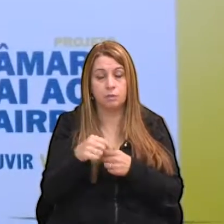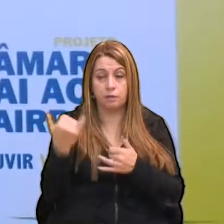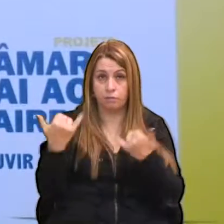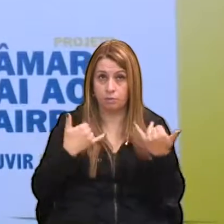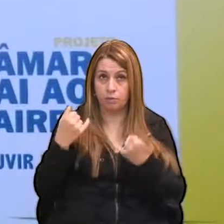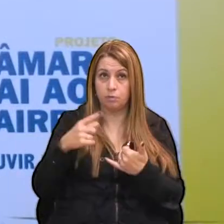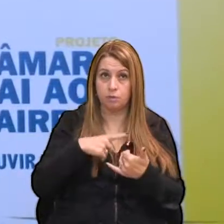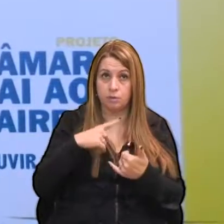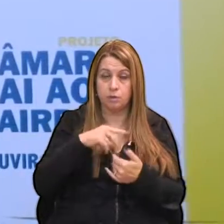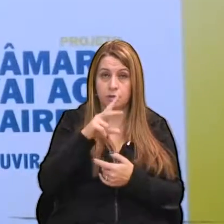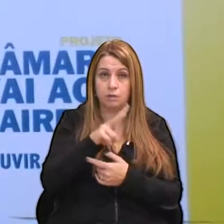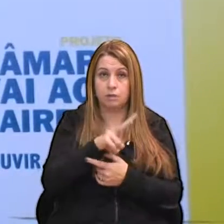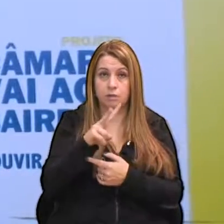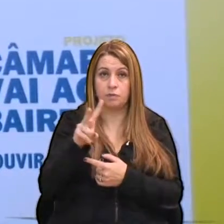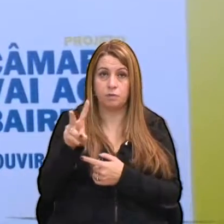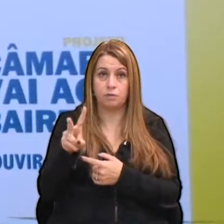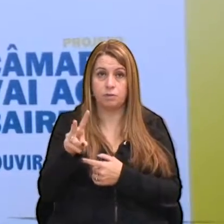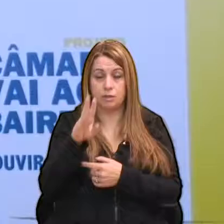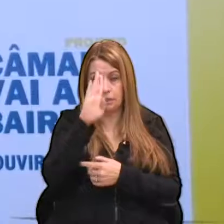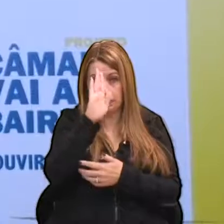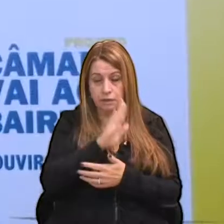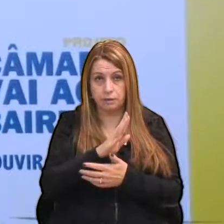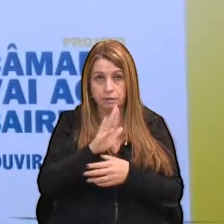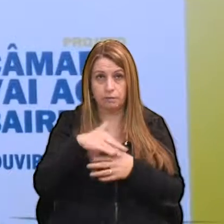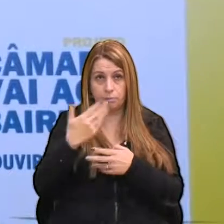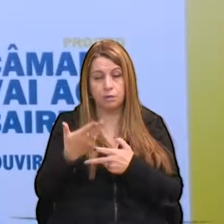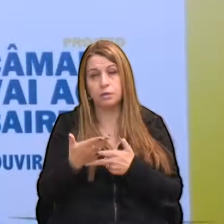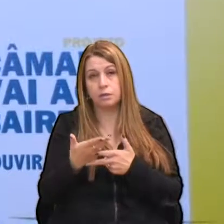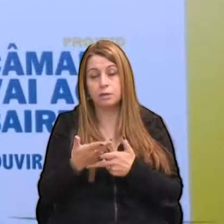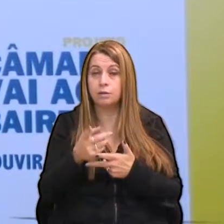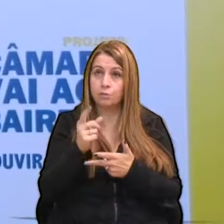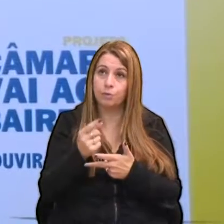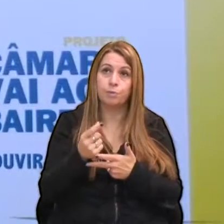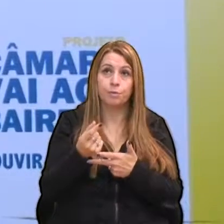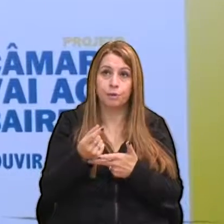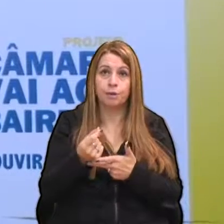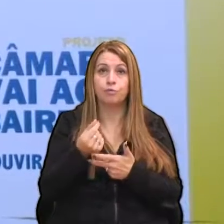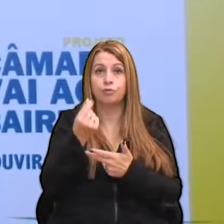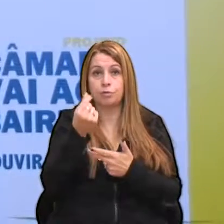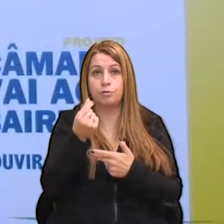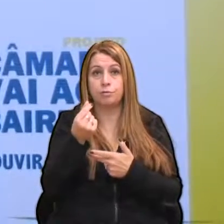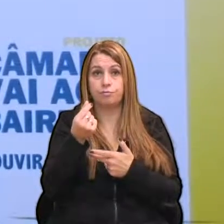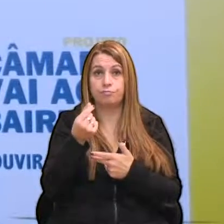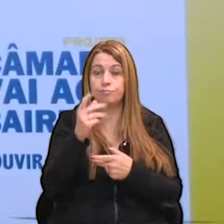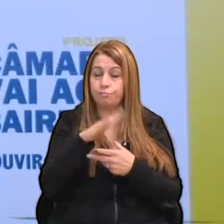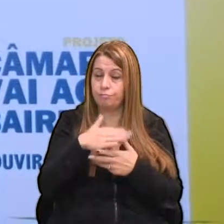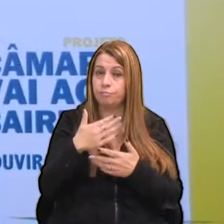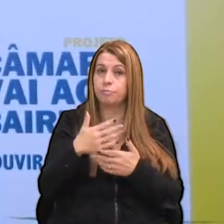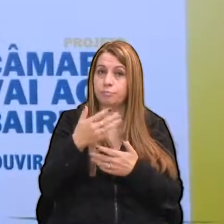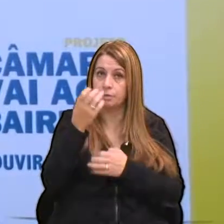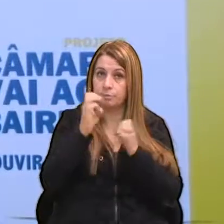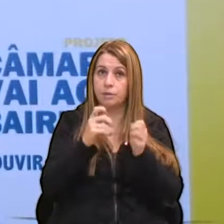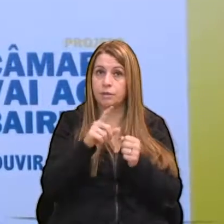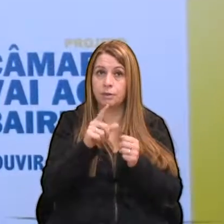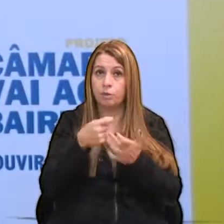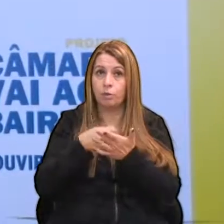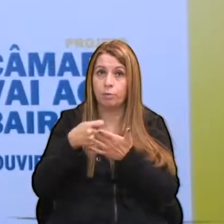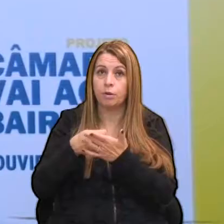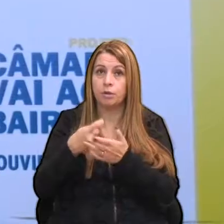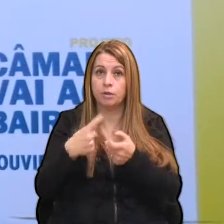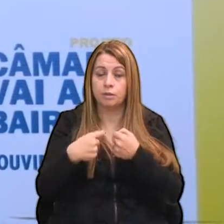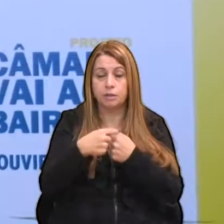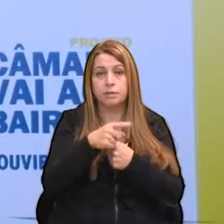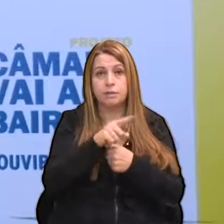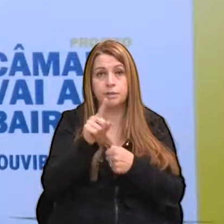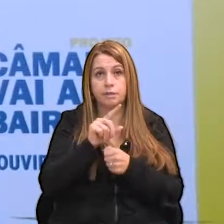de 222 gratuidades a mais. Então, um valor bastante considerável para uma empresa, às vezes, né, não cobrar do município, não